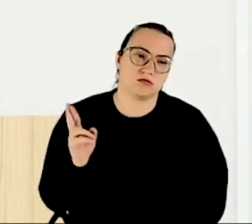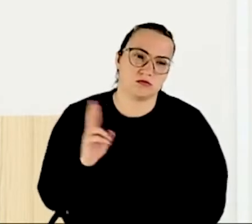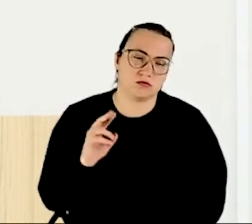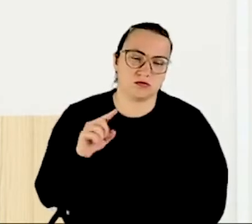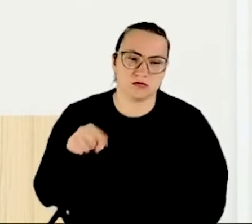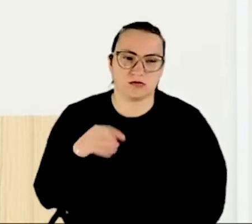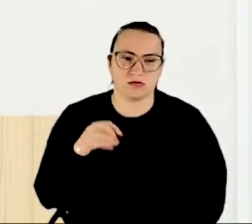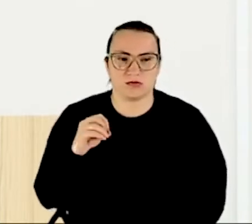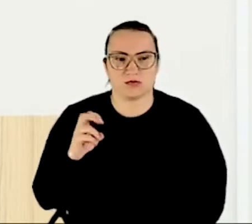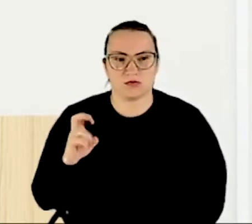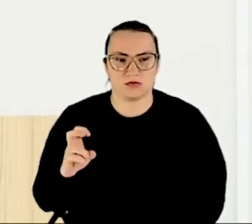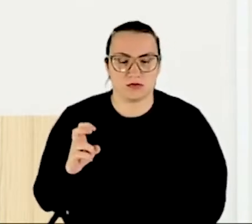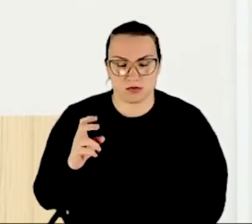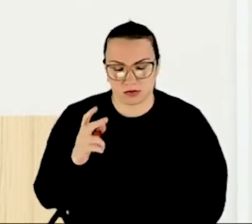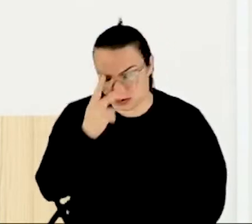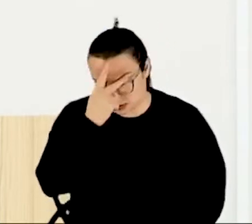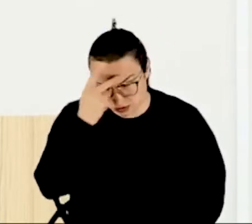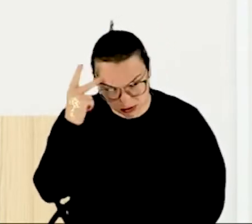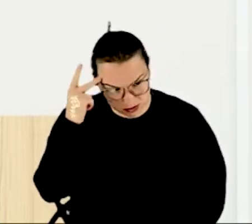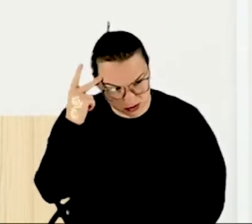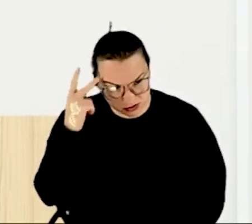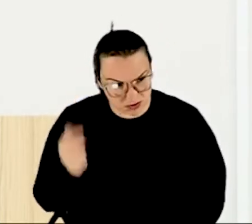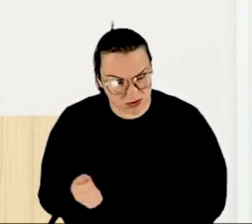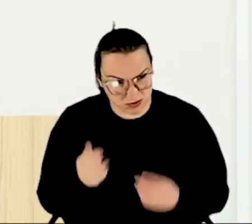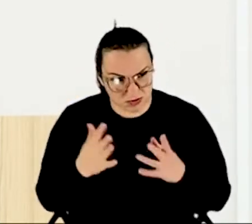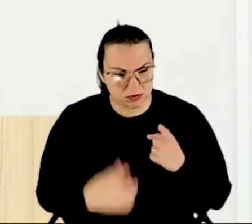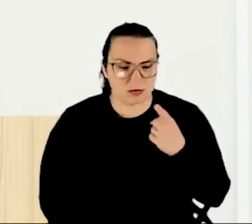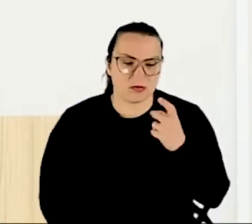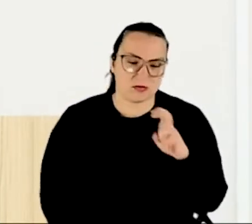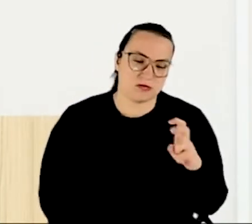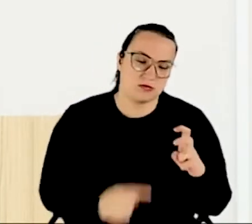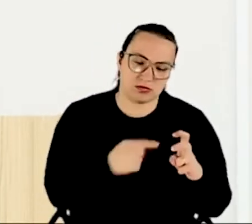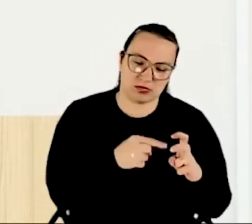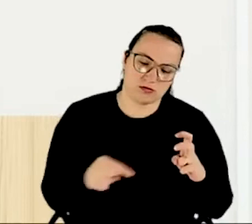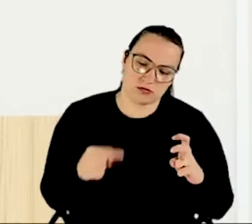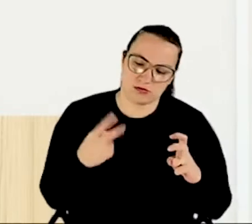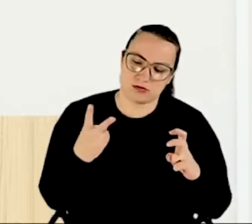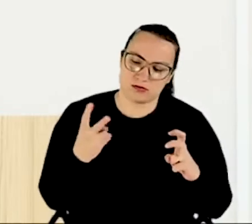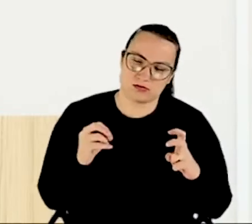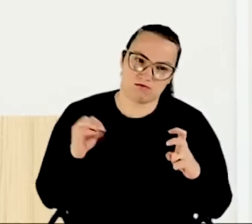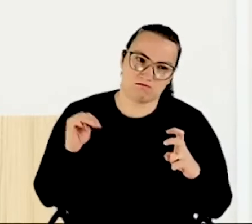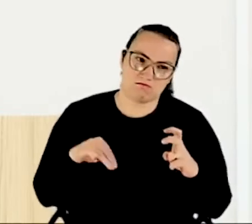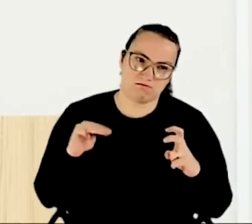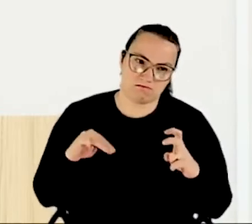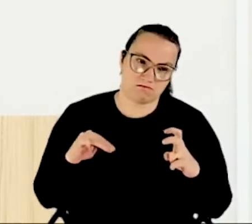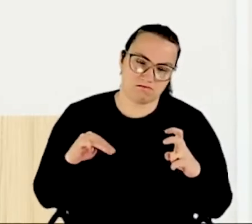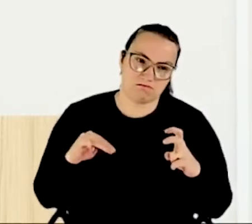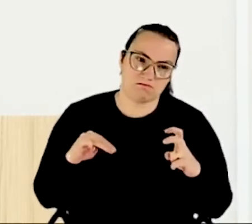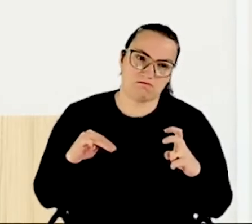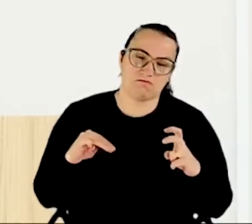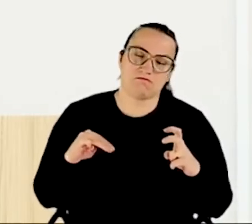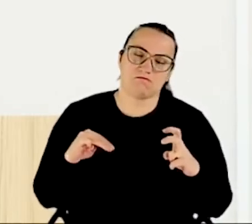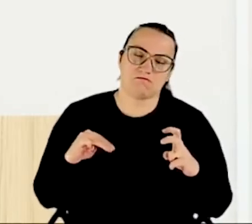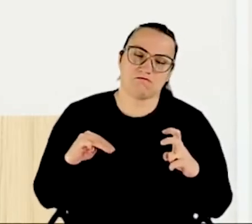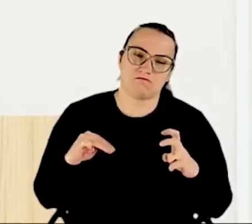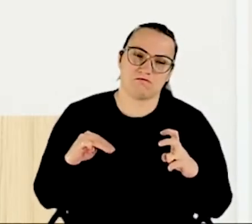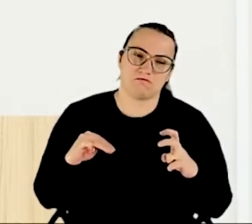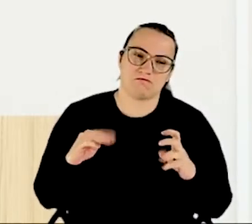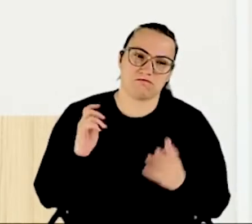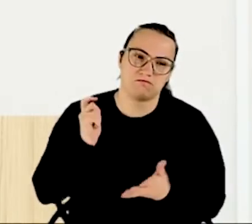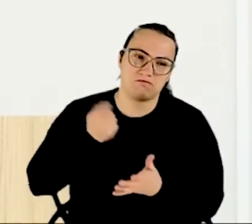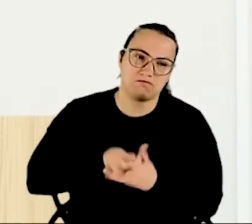R$271,05. A pessoa que passa a gastar de 15 a 20 metros cúbicos de água vai passar a